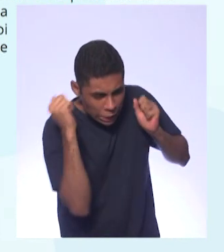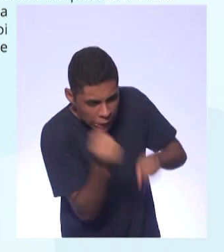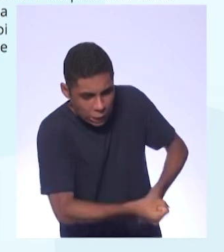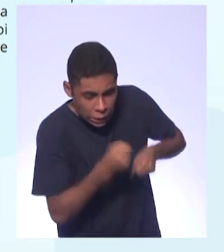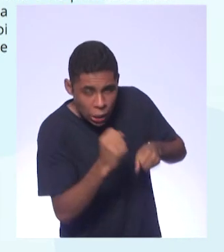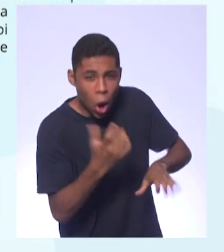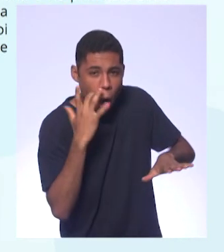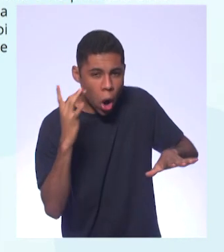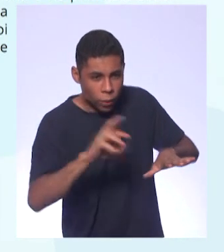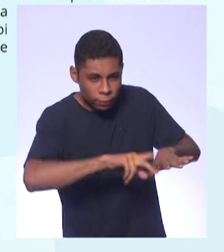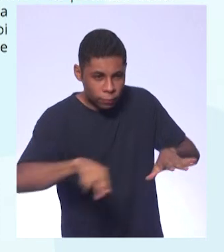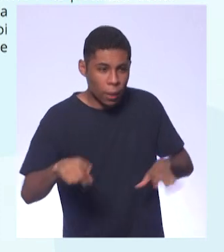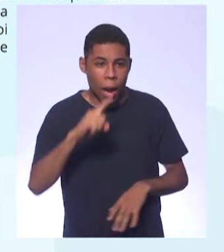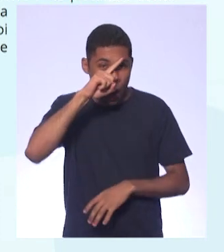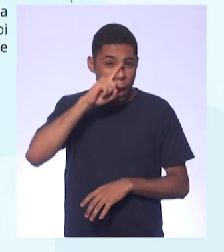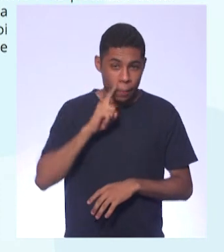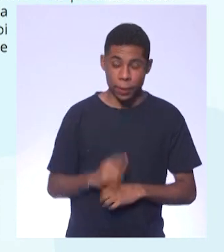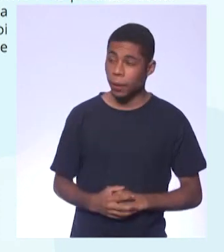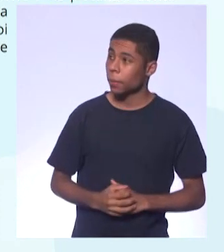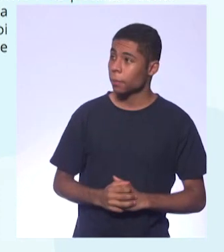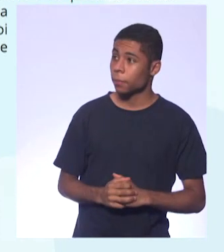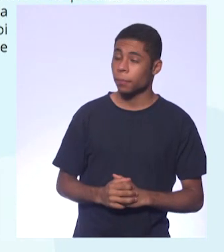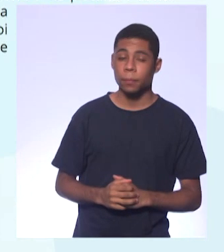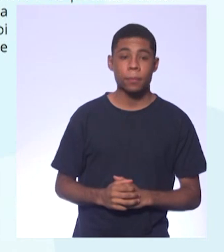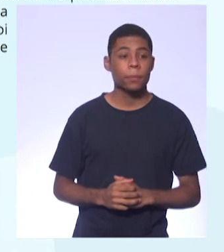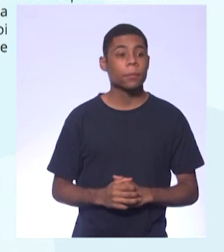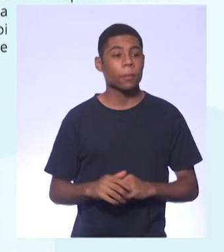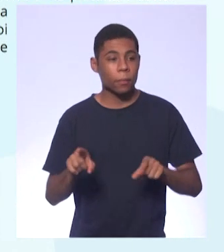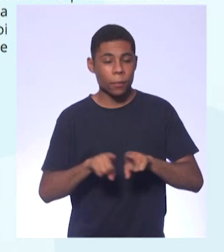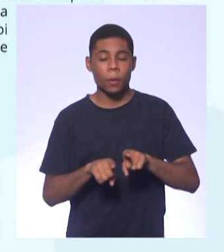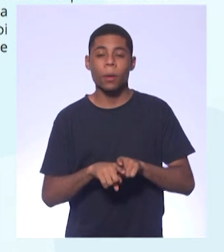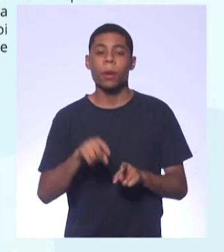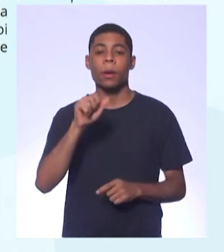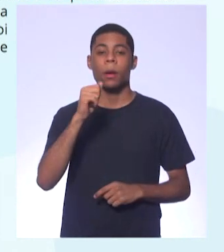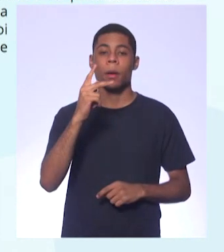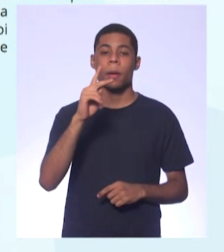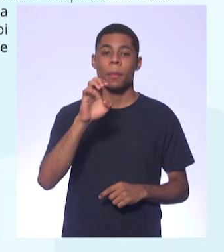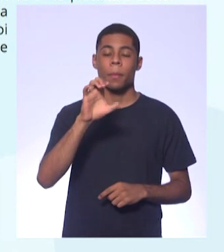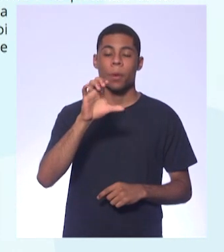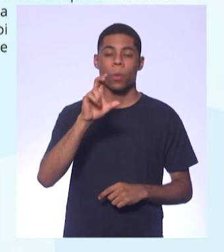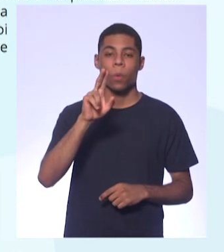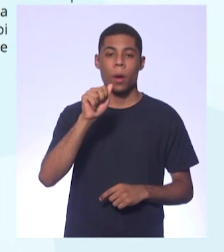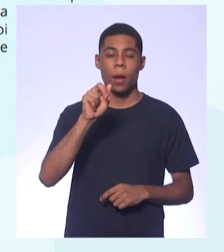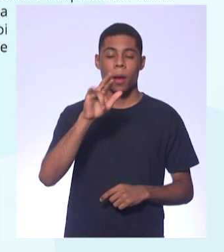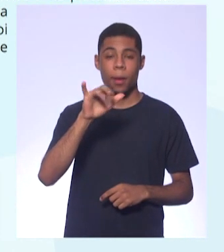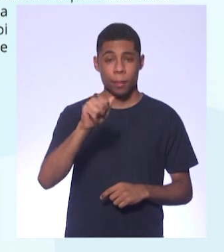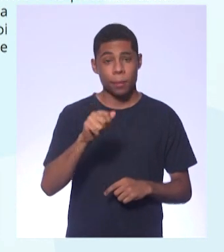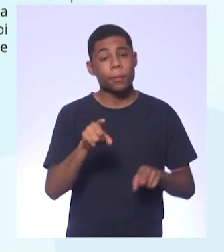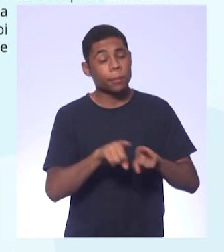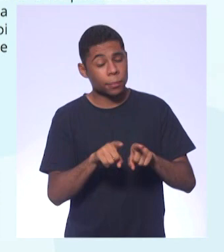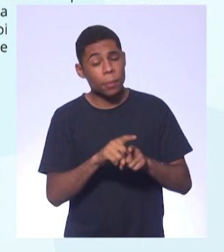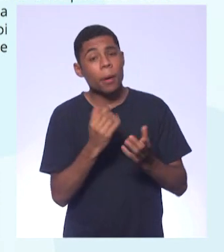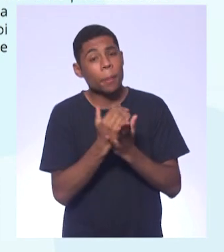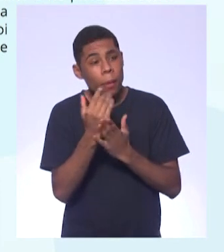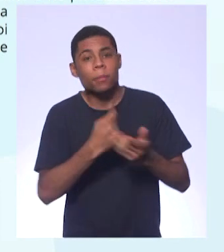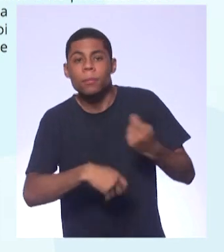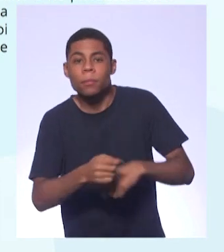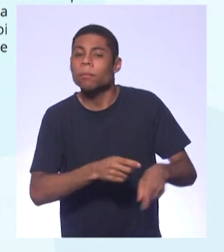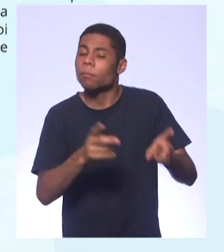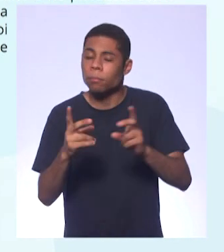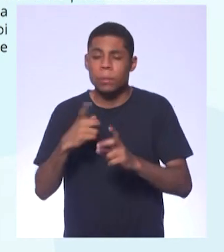em amarelo. E aí nós temos aí a pecuária, porque a pecuária acompanha também as outras economias, né, por